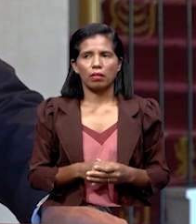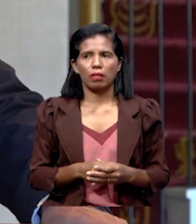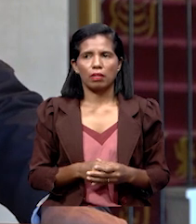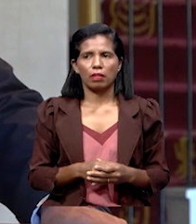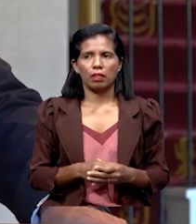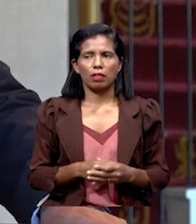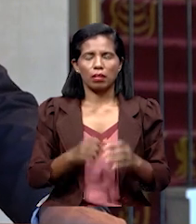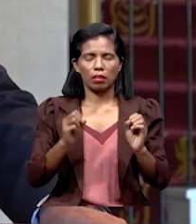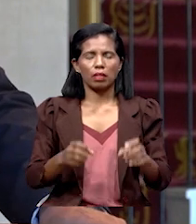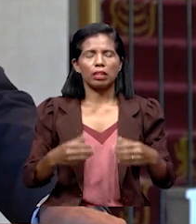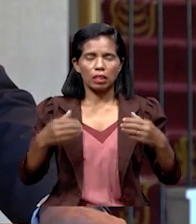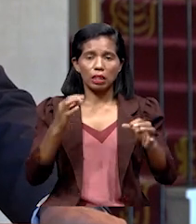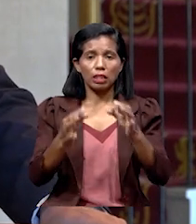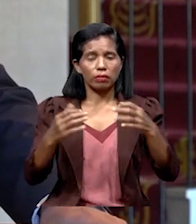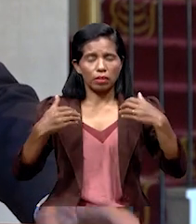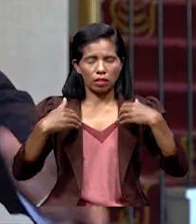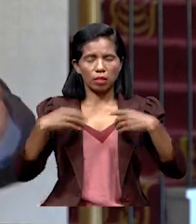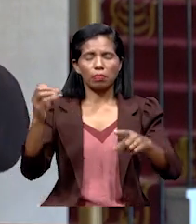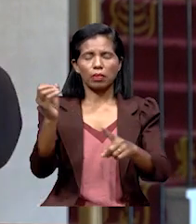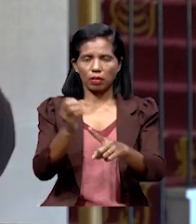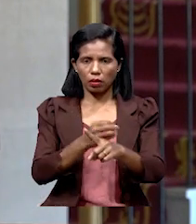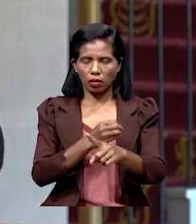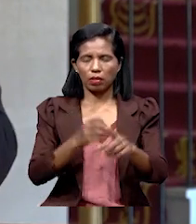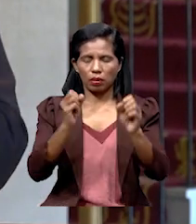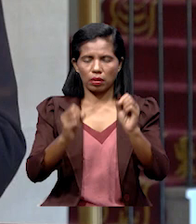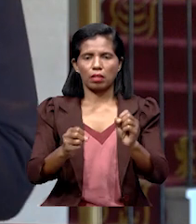também tivemos a oportunidade de passar